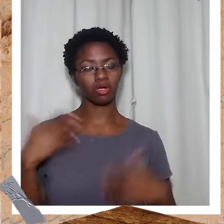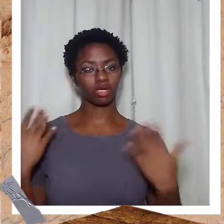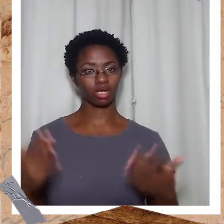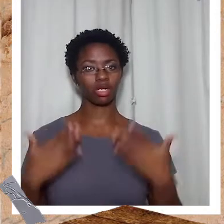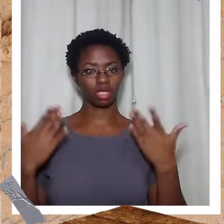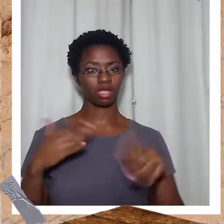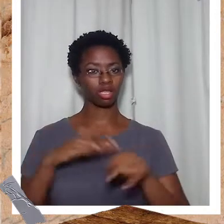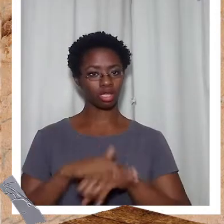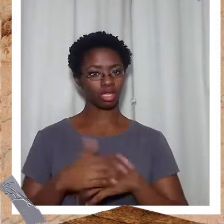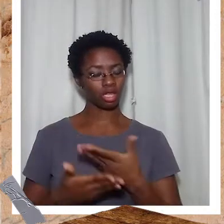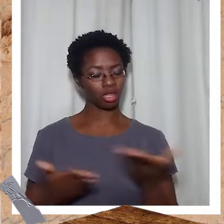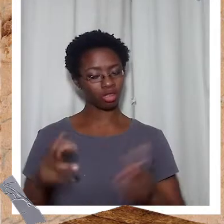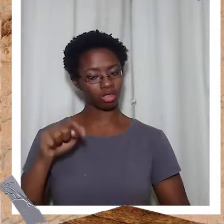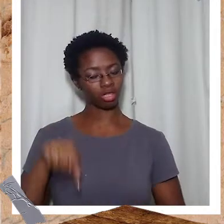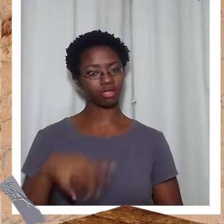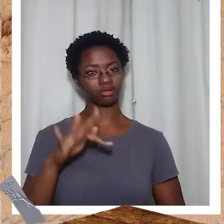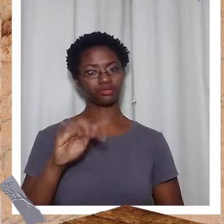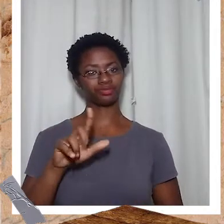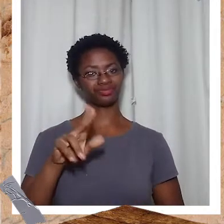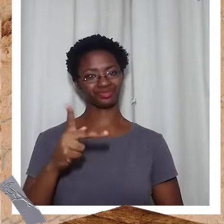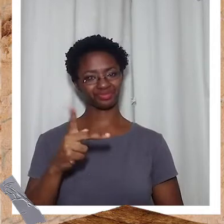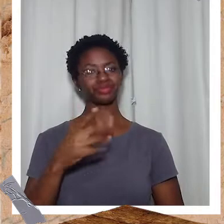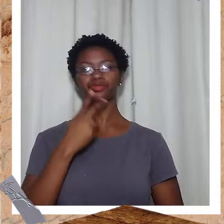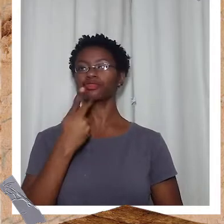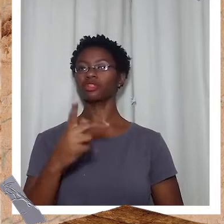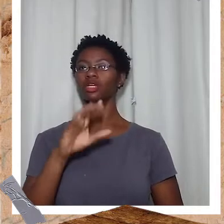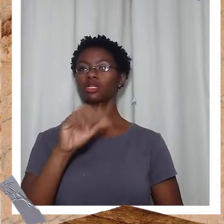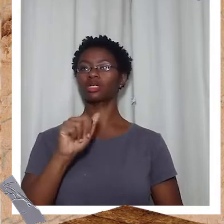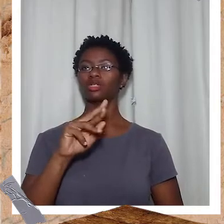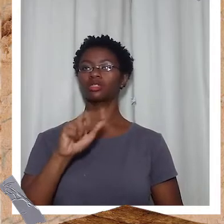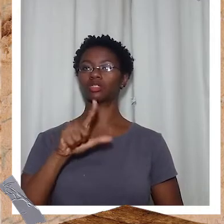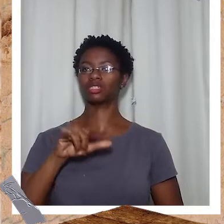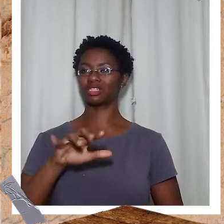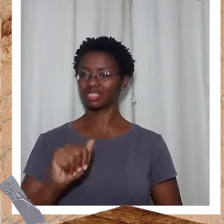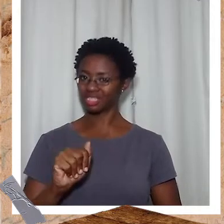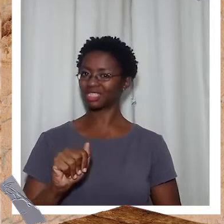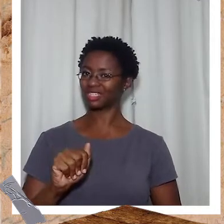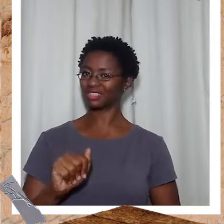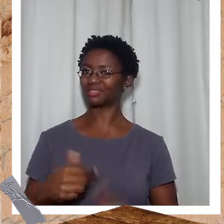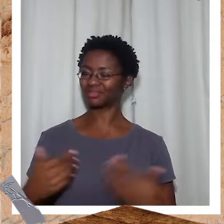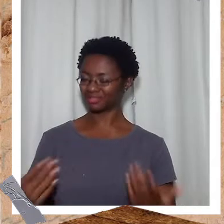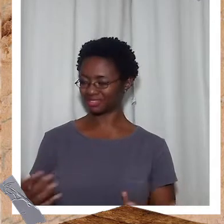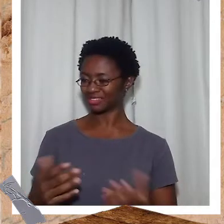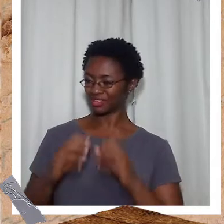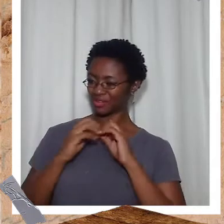na FLUP, ao lado de vocês, falando de Carolina. Odoiá, mamãe.